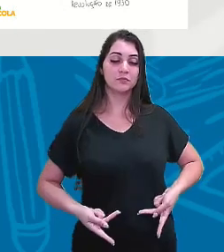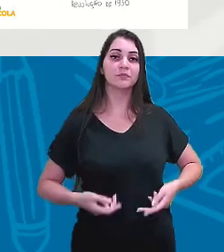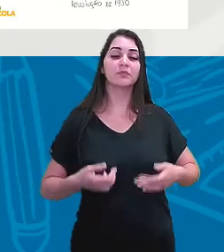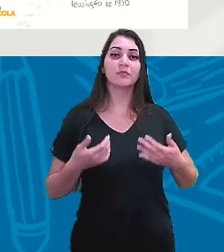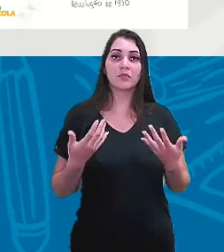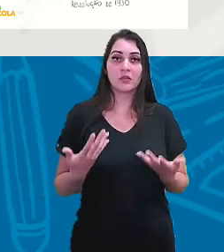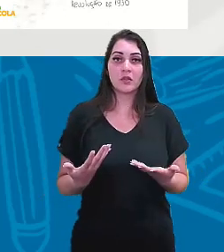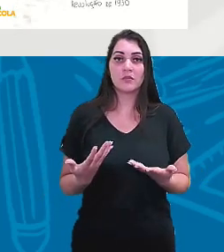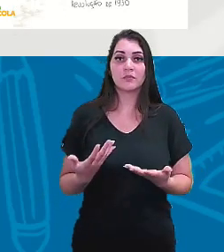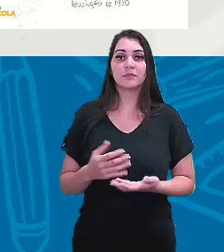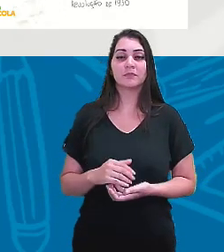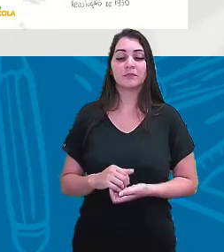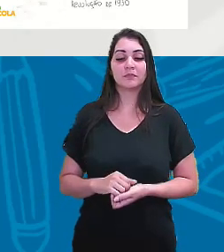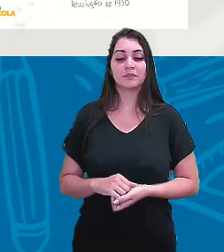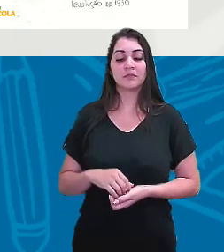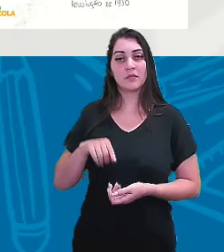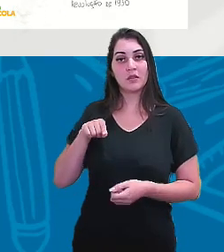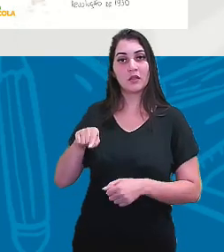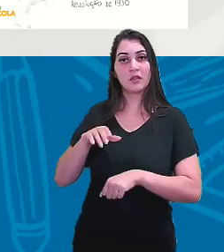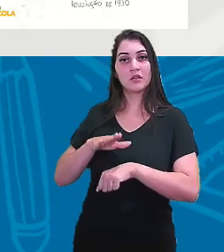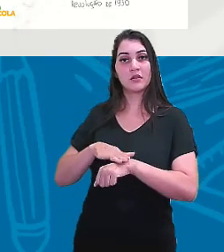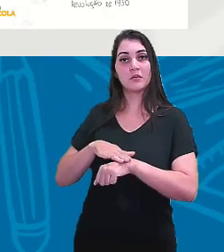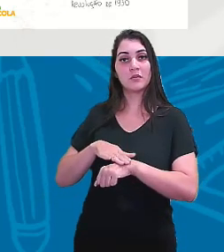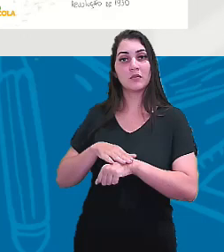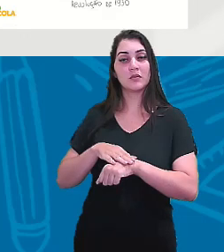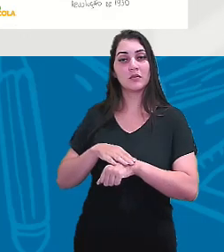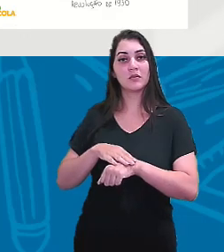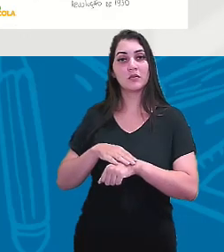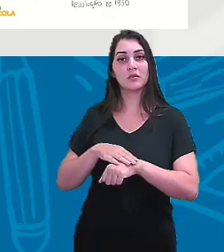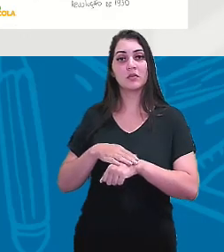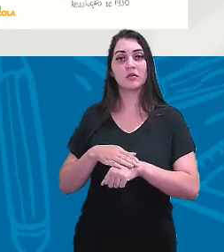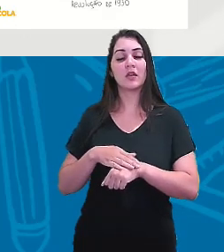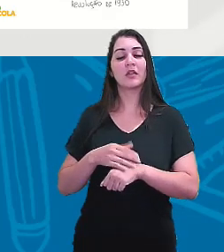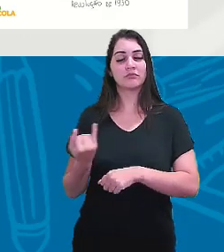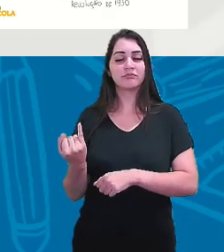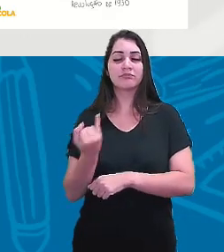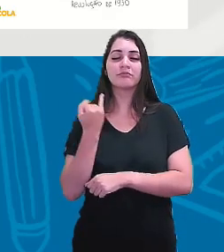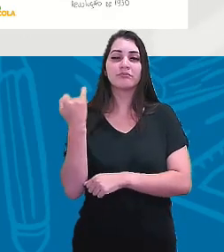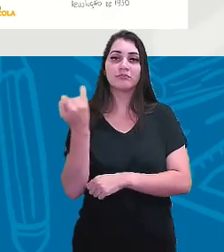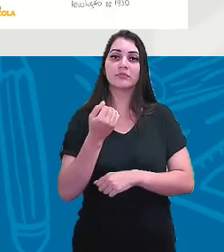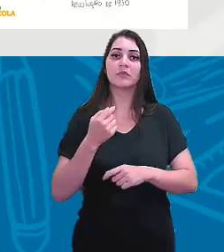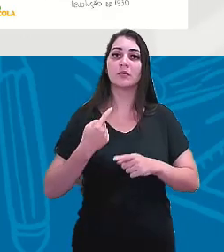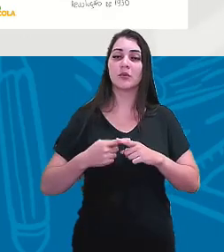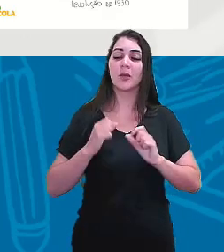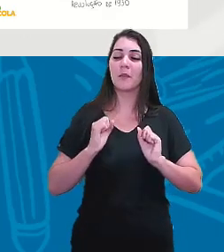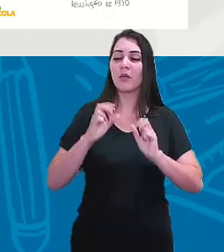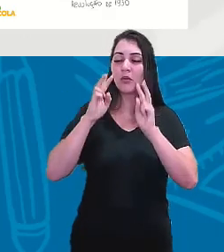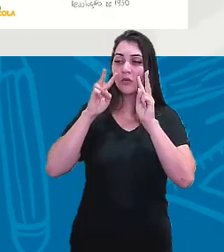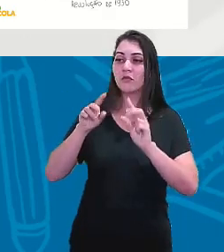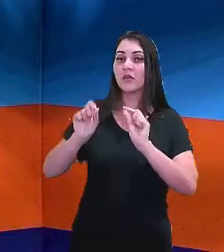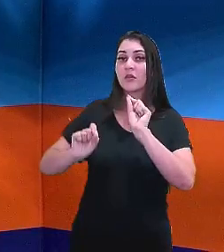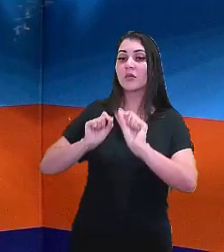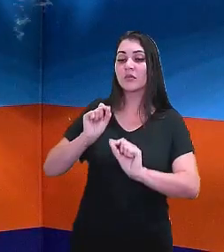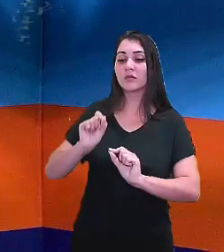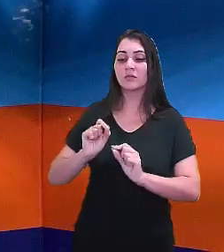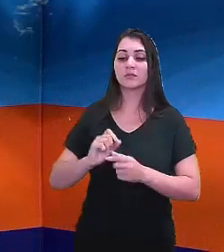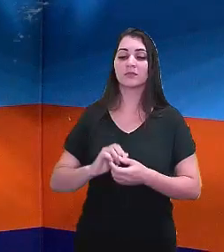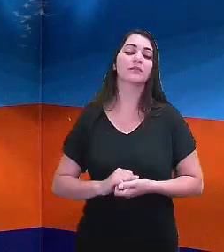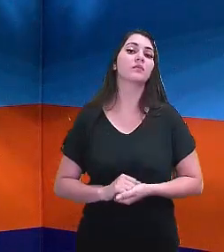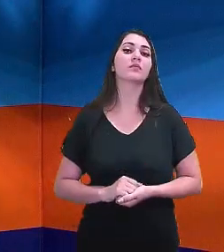Então, aqui, esse momento, ele é imprescindível, porque você pode ver, há o...